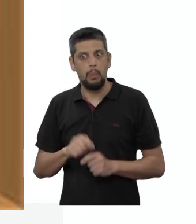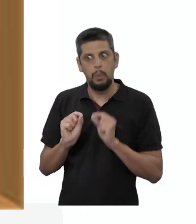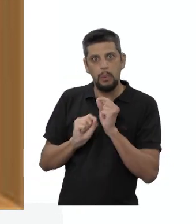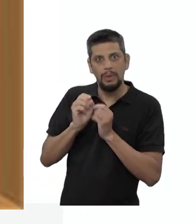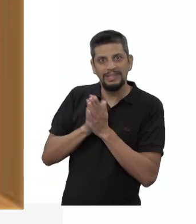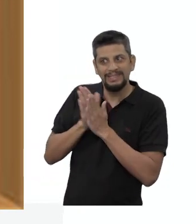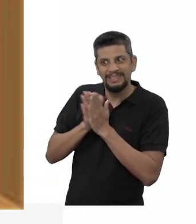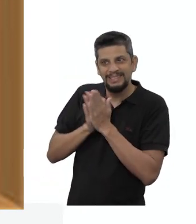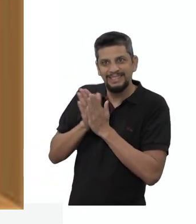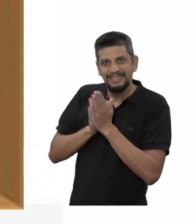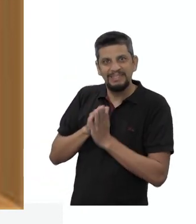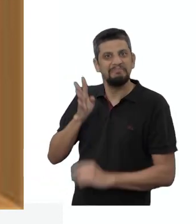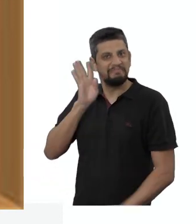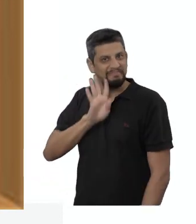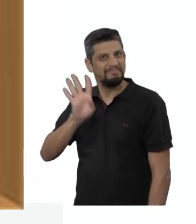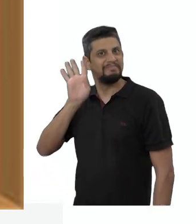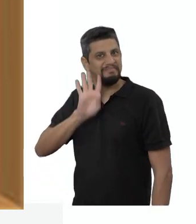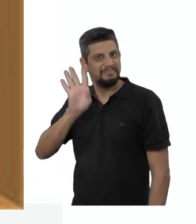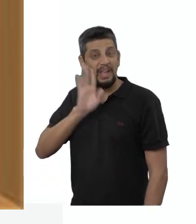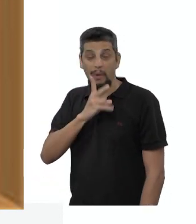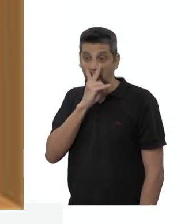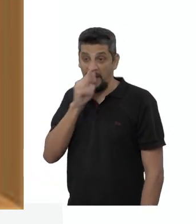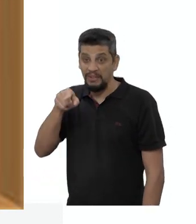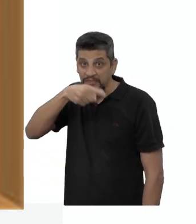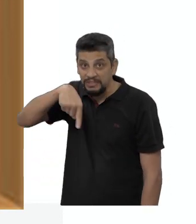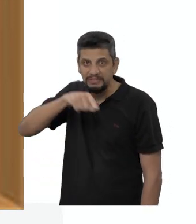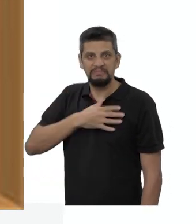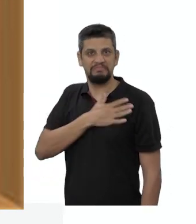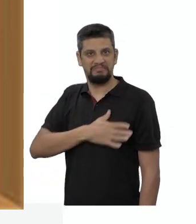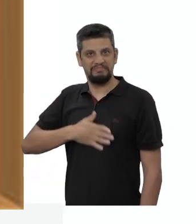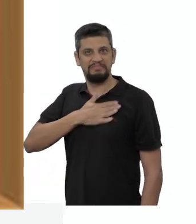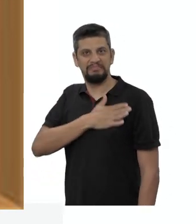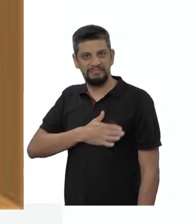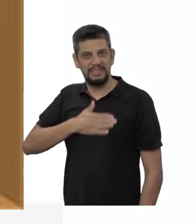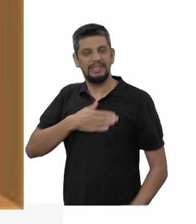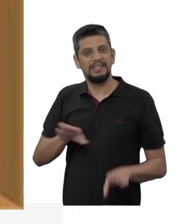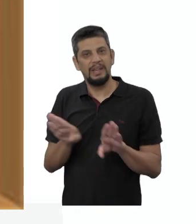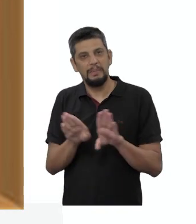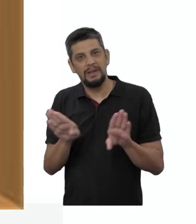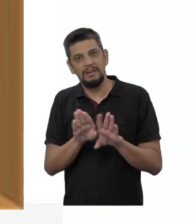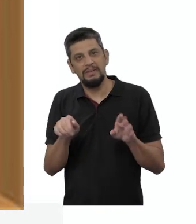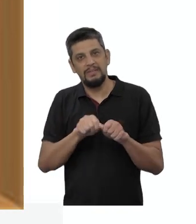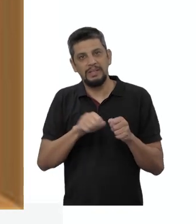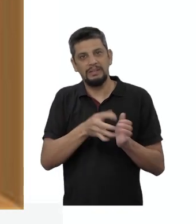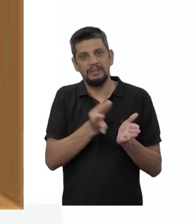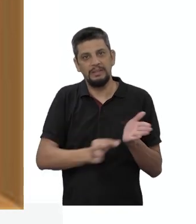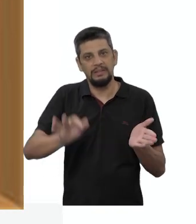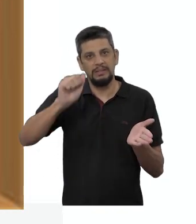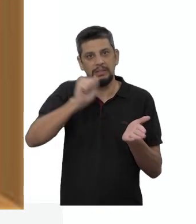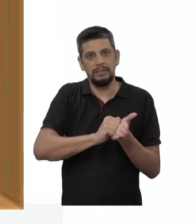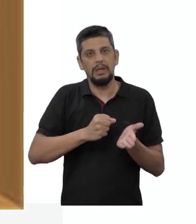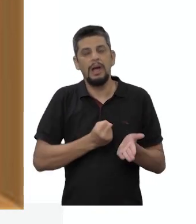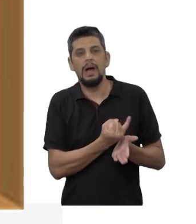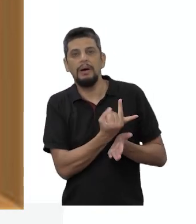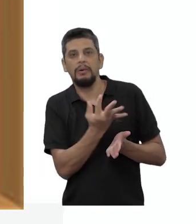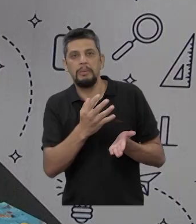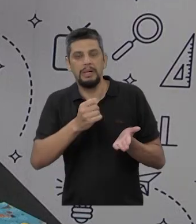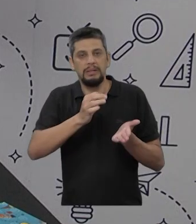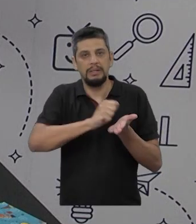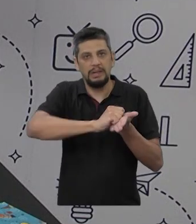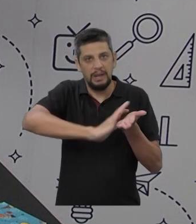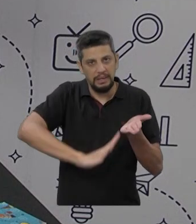Que será, prof? Acho que vai ser bem divertido. Legal! Eu acho que vocês vão gostar, hein? E também vamos fazer o registro de